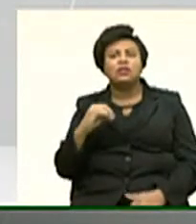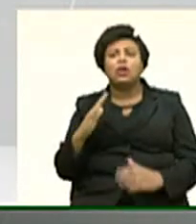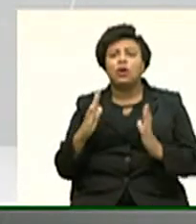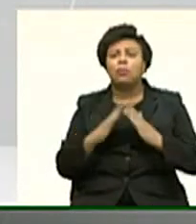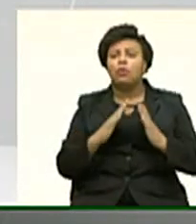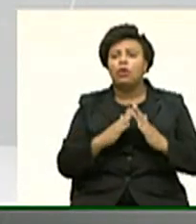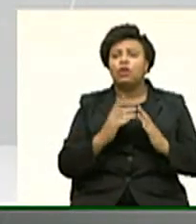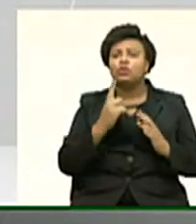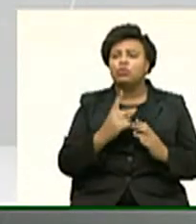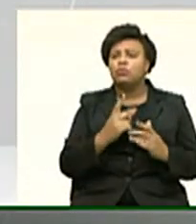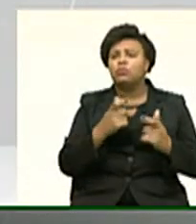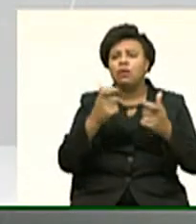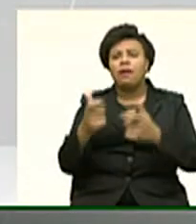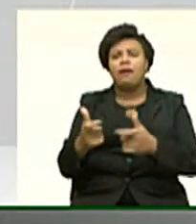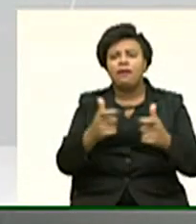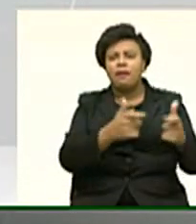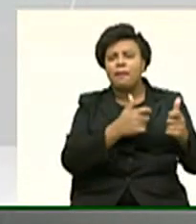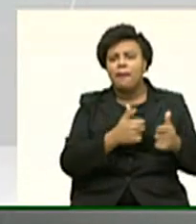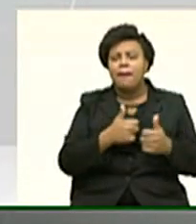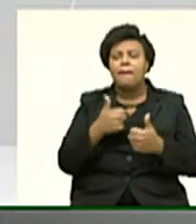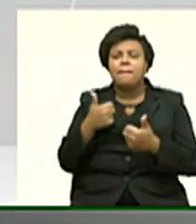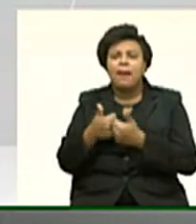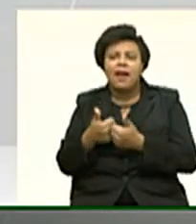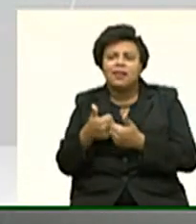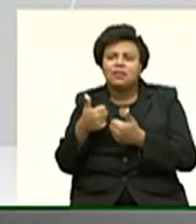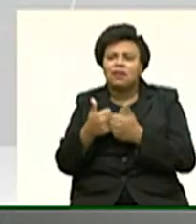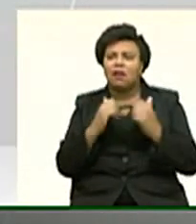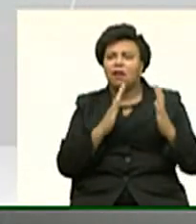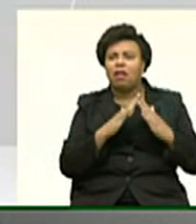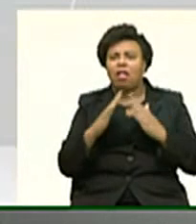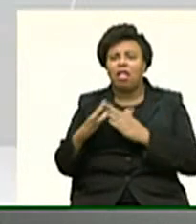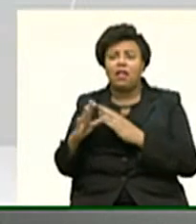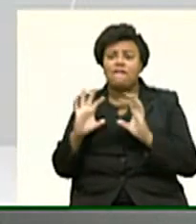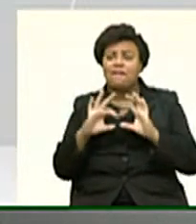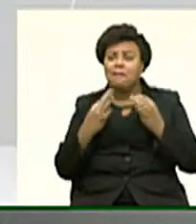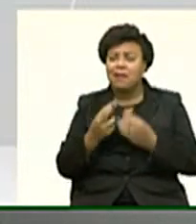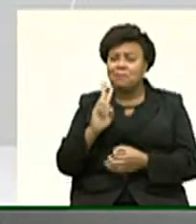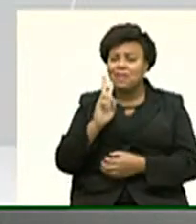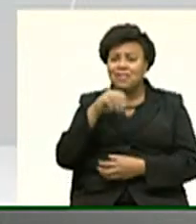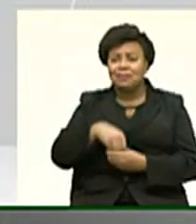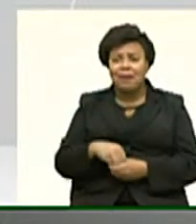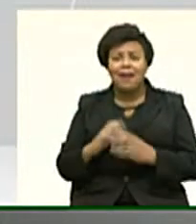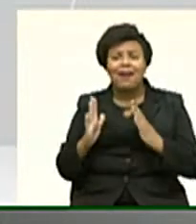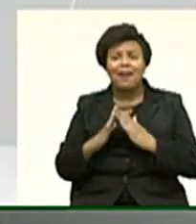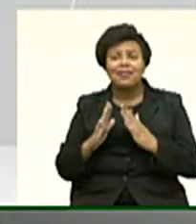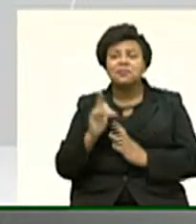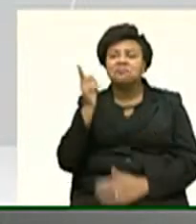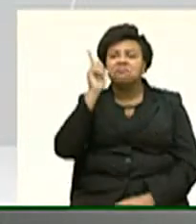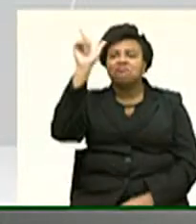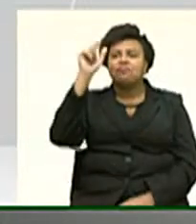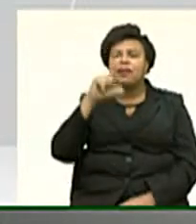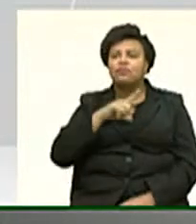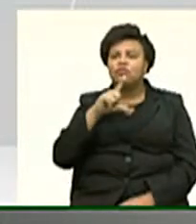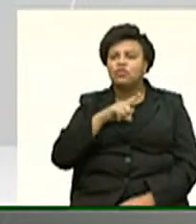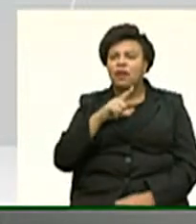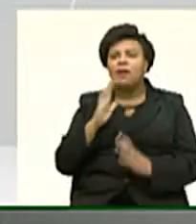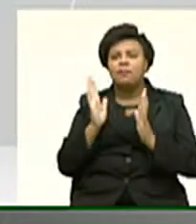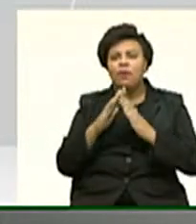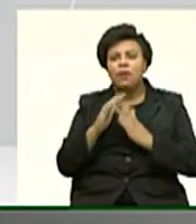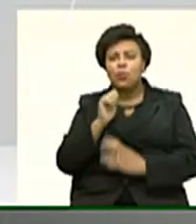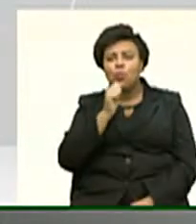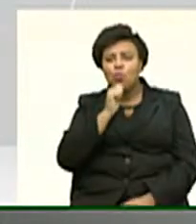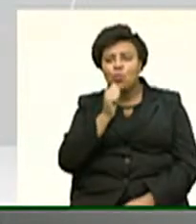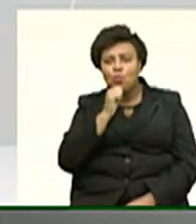no galpão, um na peça ao lado, um no agregado e às vezes 3 famílias numa casa. E nós conseguimos. Aonde tinha gente morando